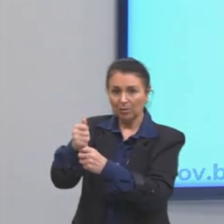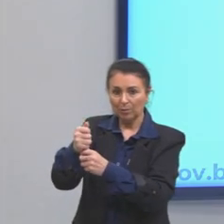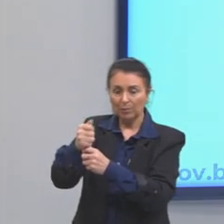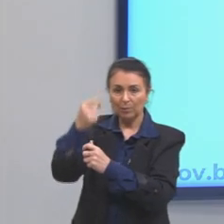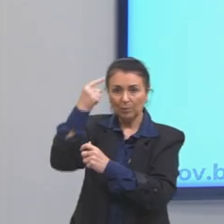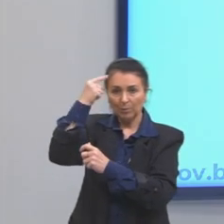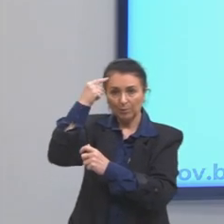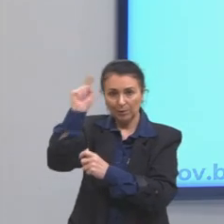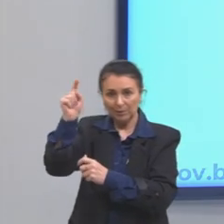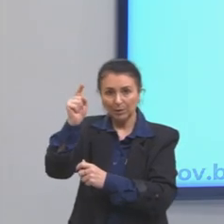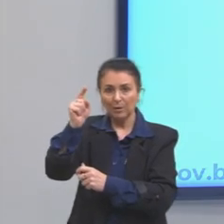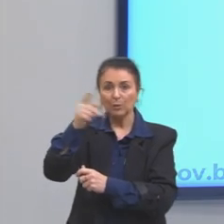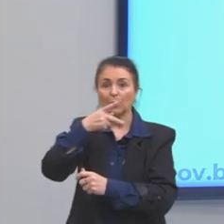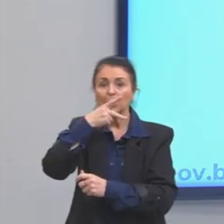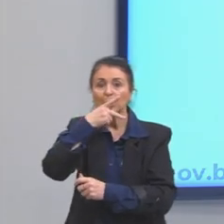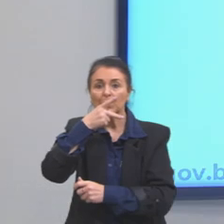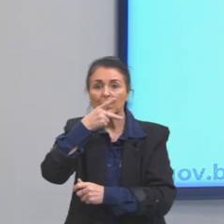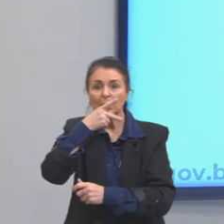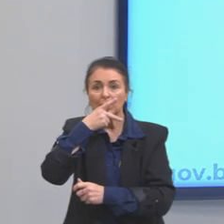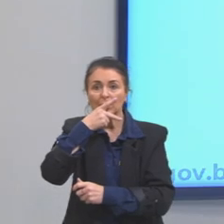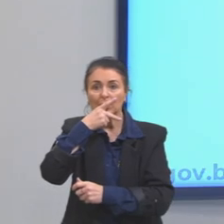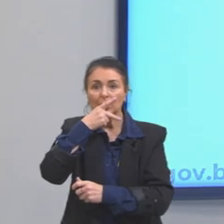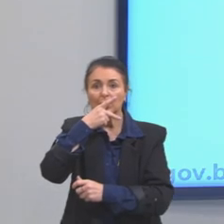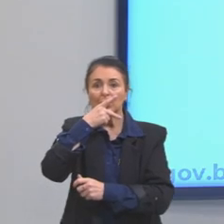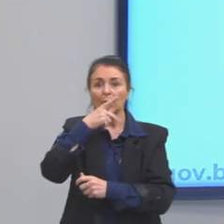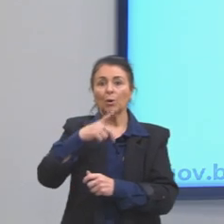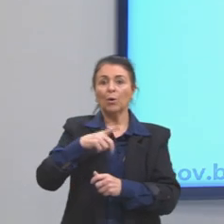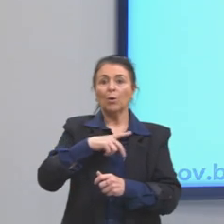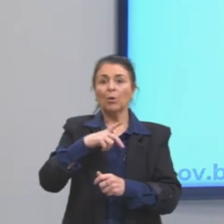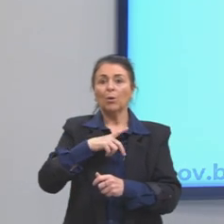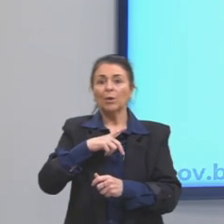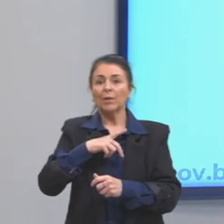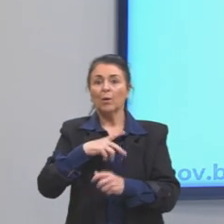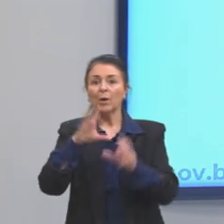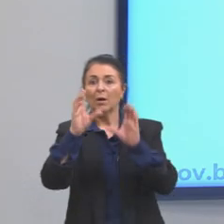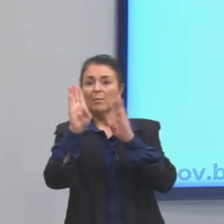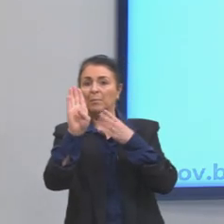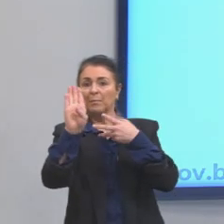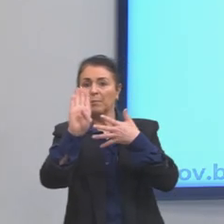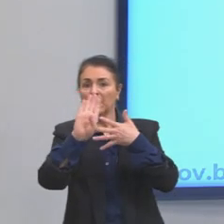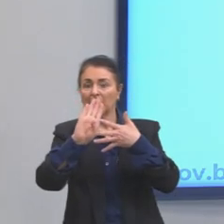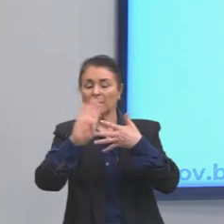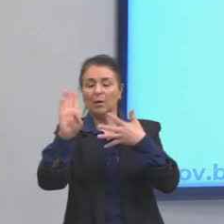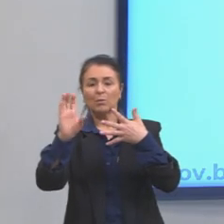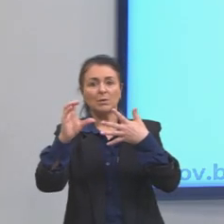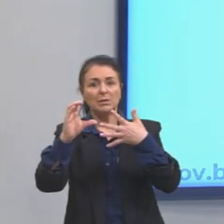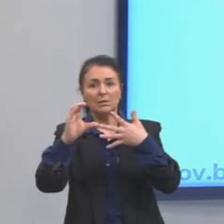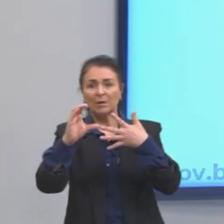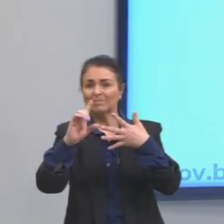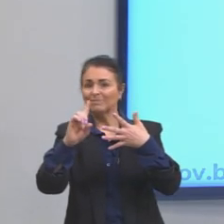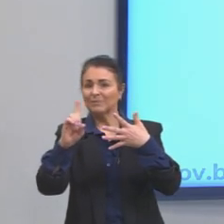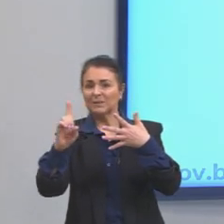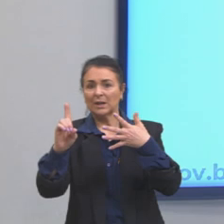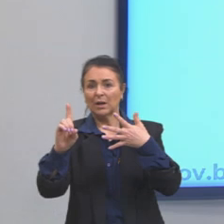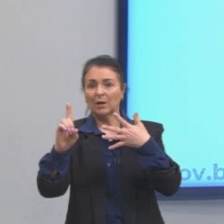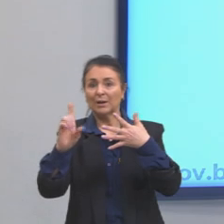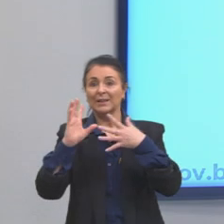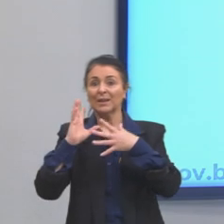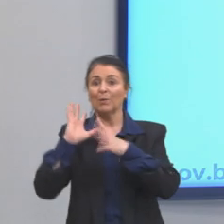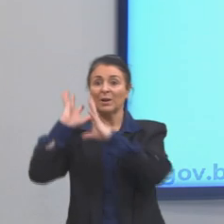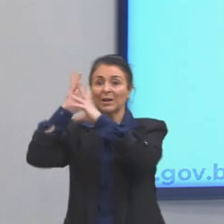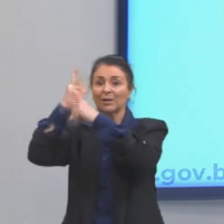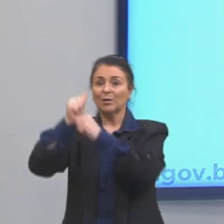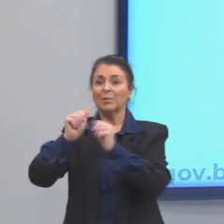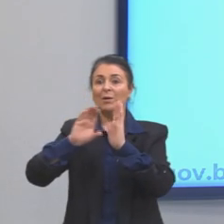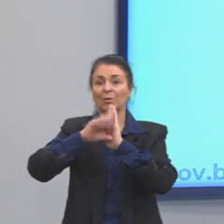pensamento Idealista e Platão né conformismo histórico não ensinamento Místico de Pitágoras não ele retorna então o conceito